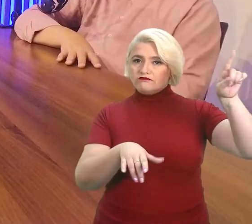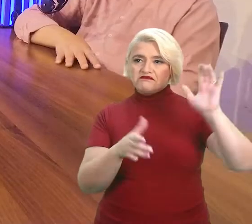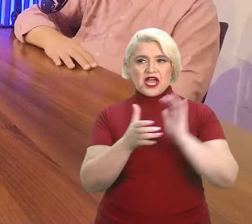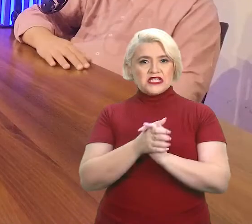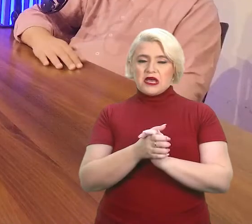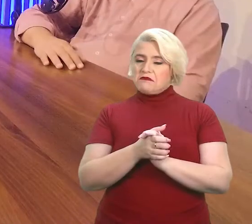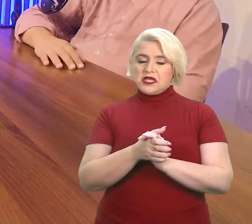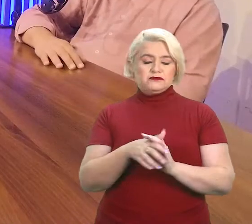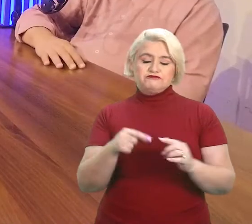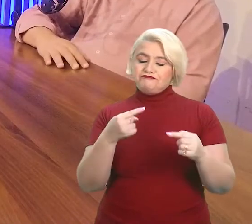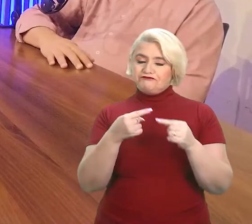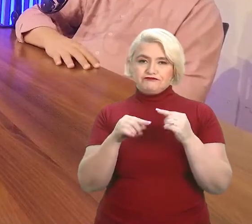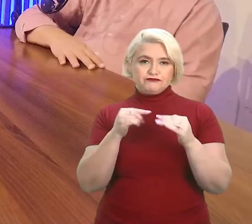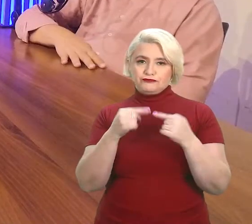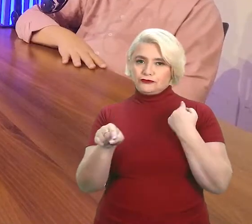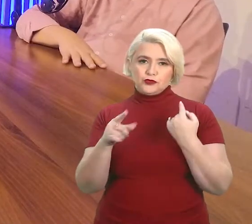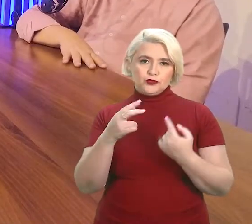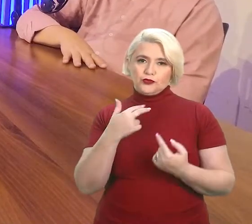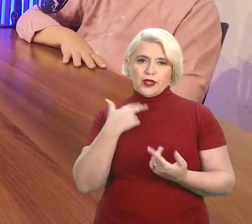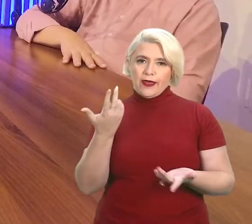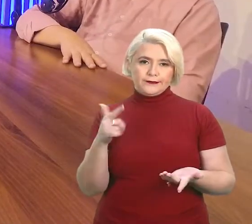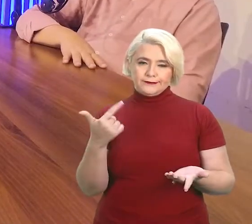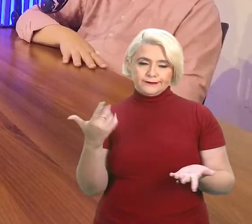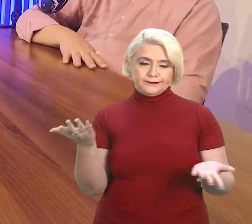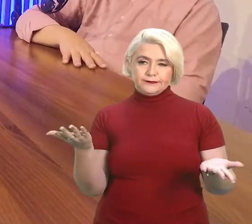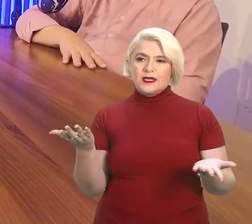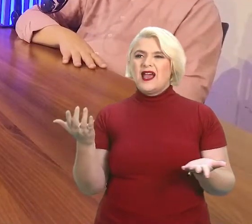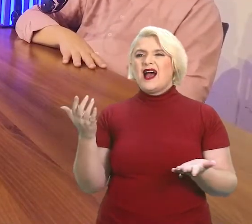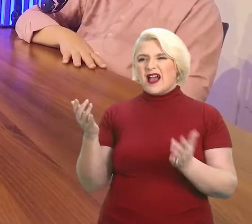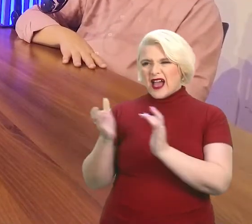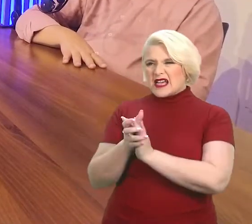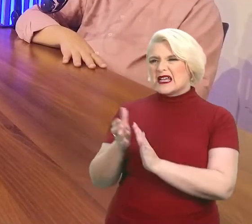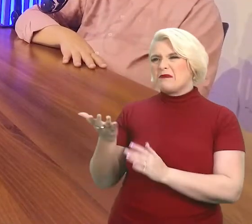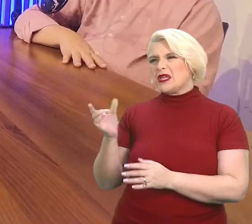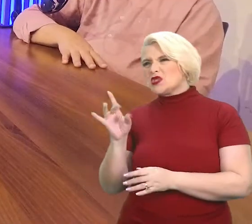Não tinha futuro nenhum. Esse casamento assim, meio que só para